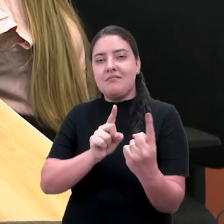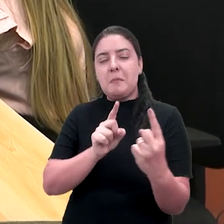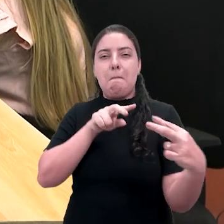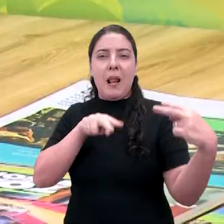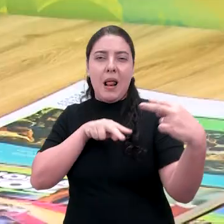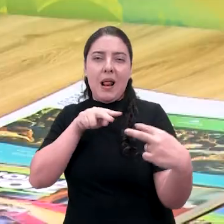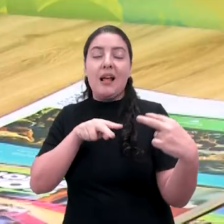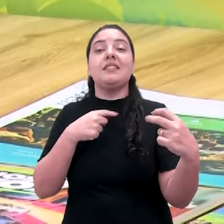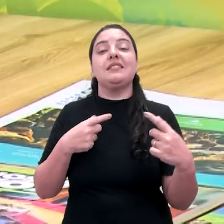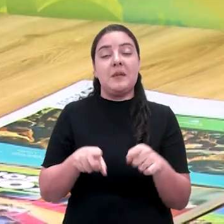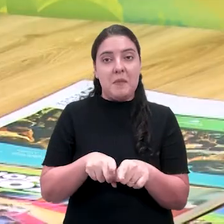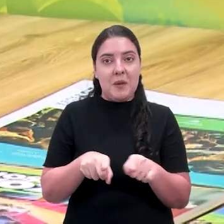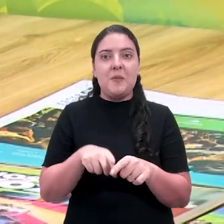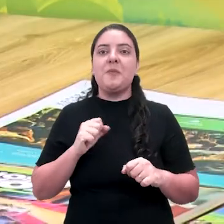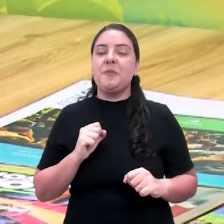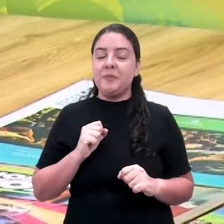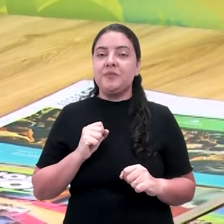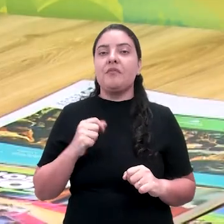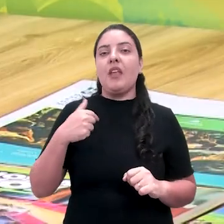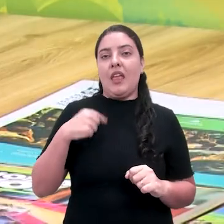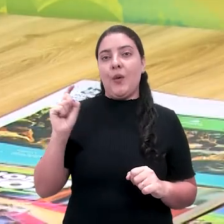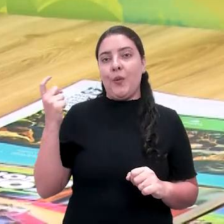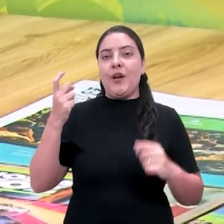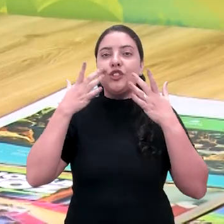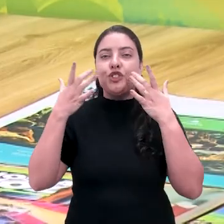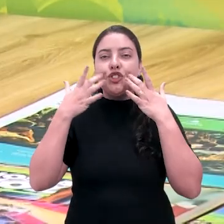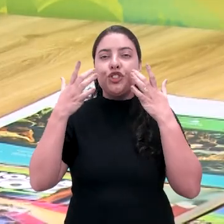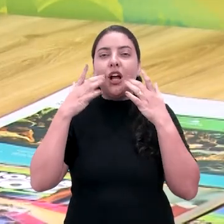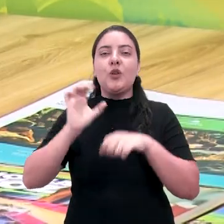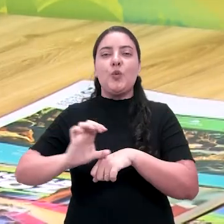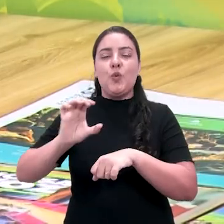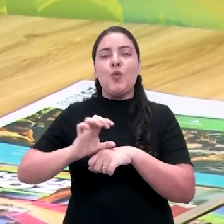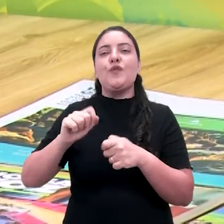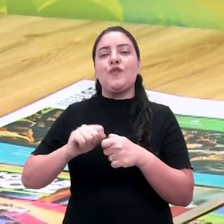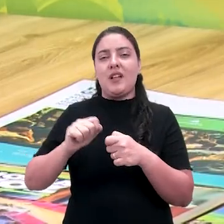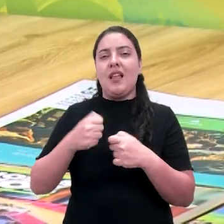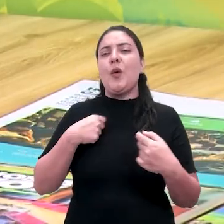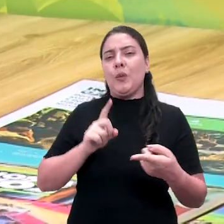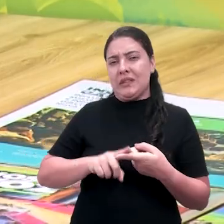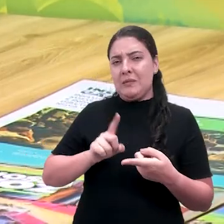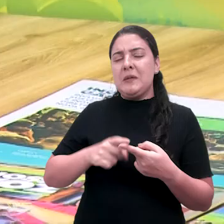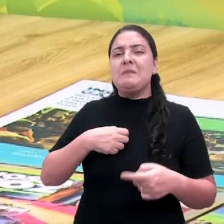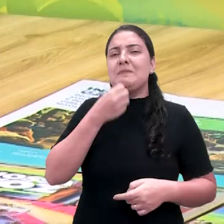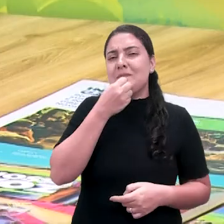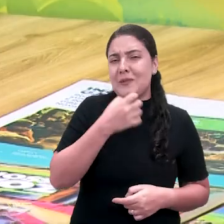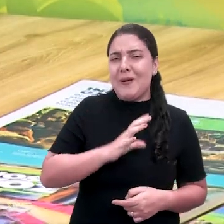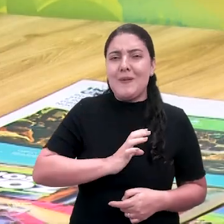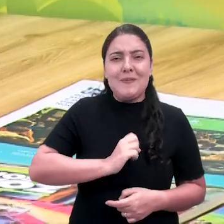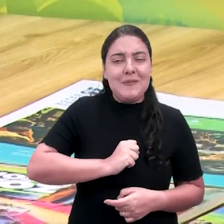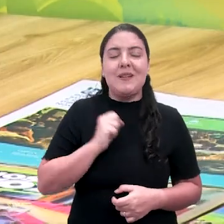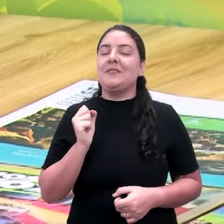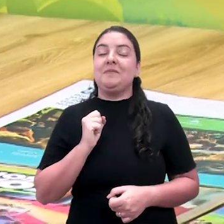começam, Enfim, eu fazia teatro, amava. Eu também fazia. Fazer teatro tão bom, Era